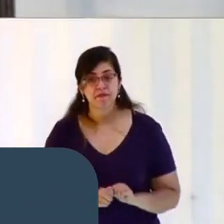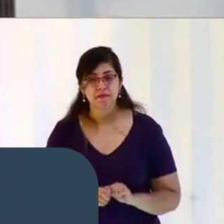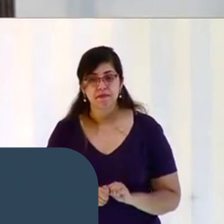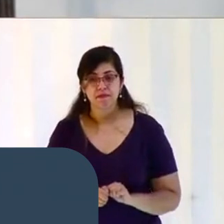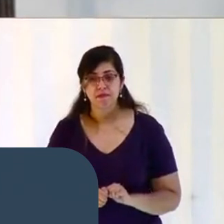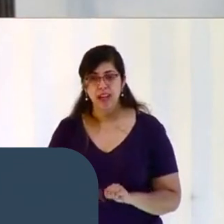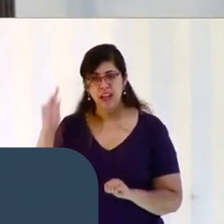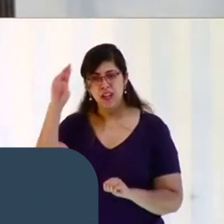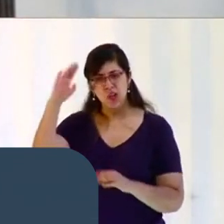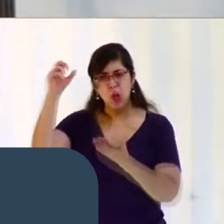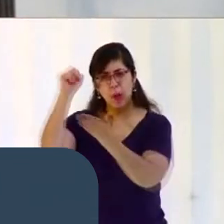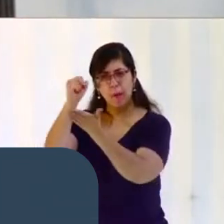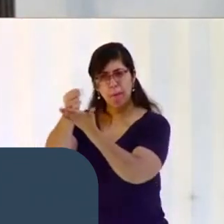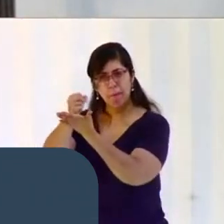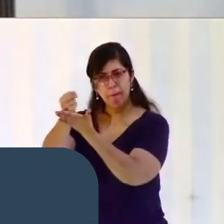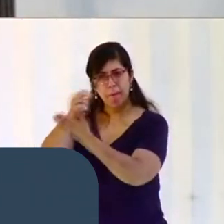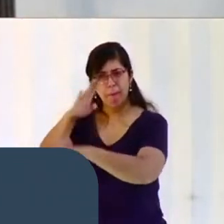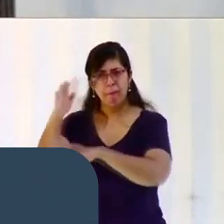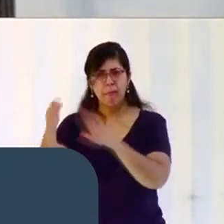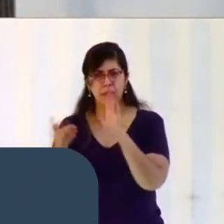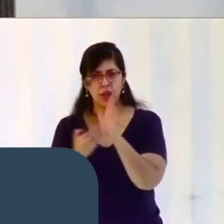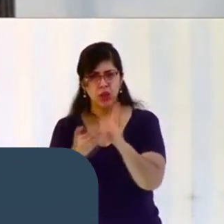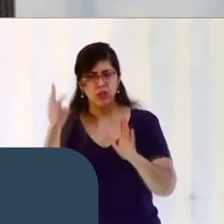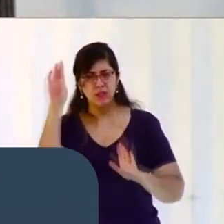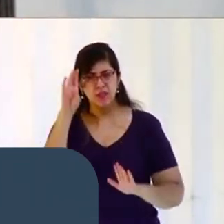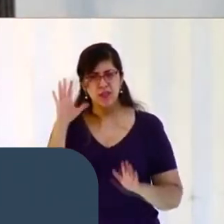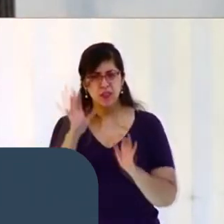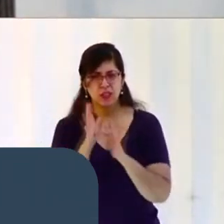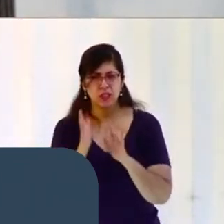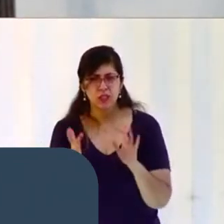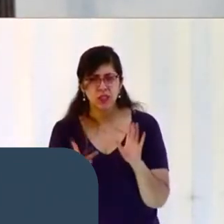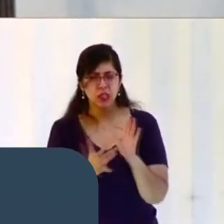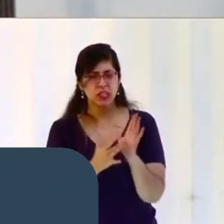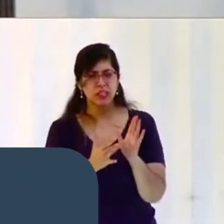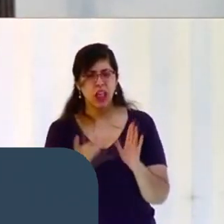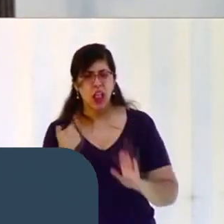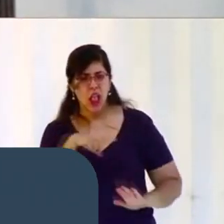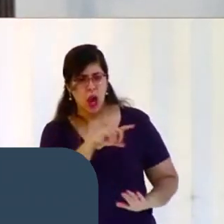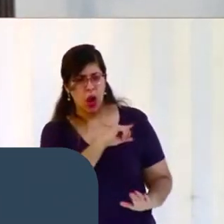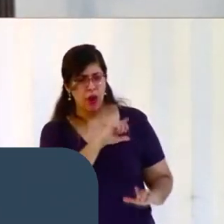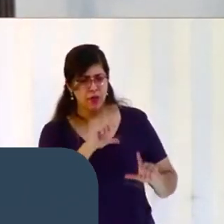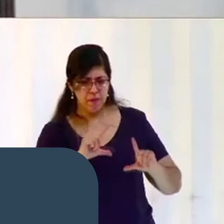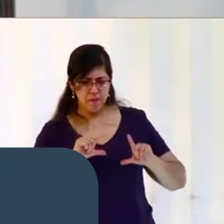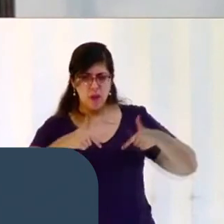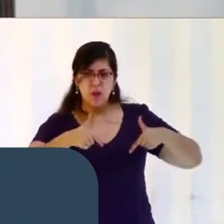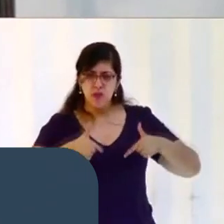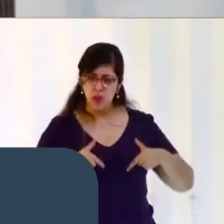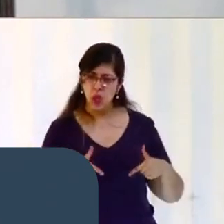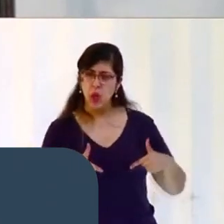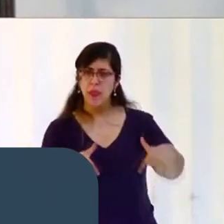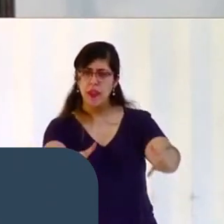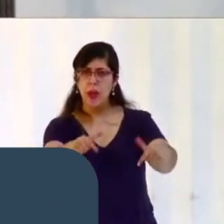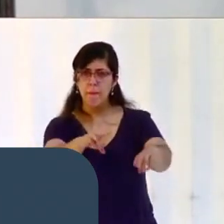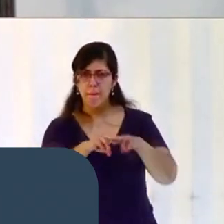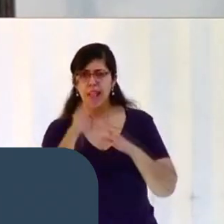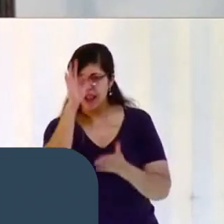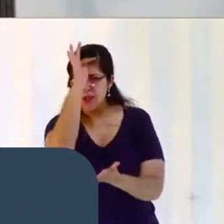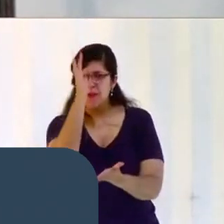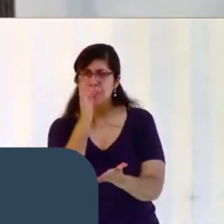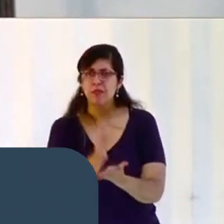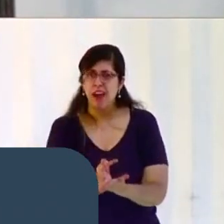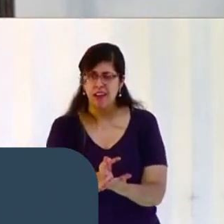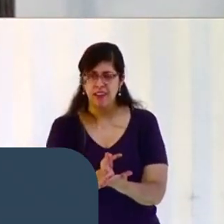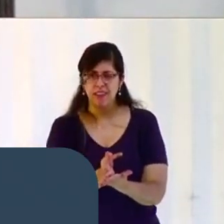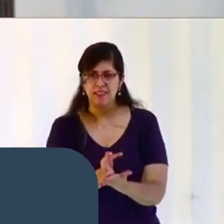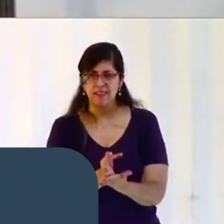de Jesus nos leva a inclusive fazer apologética ou defesa da fé. E a melhor defesa da fé é